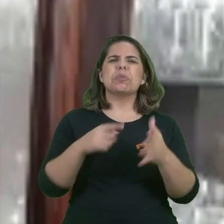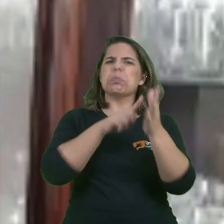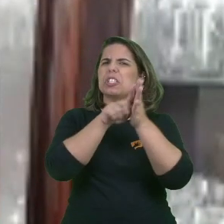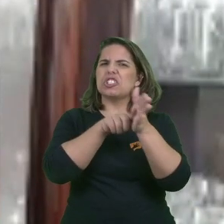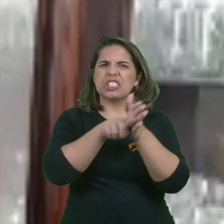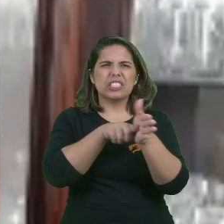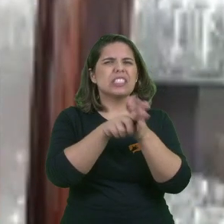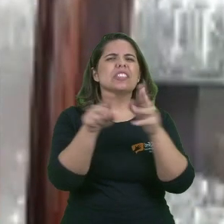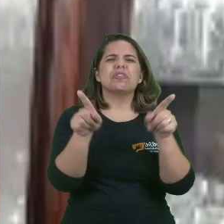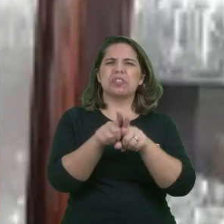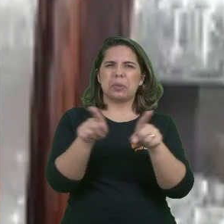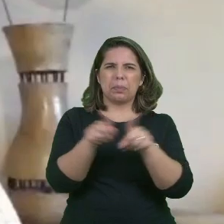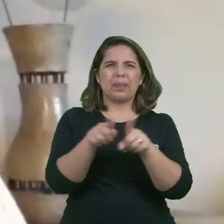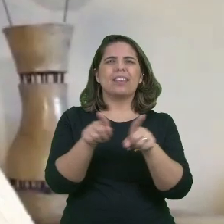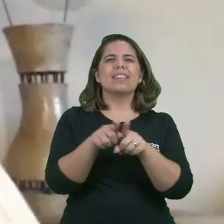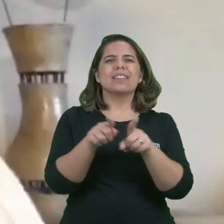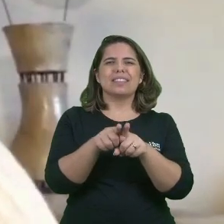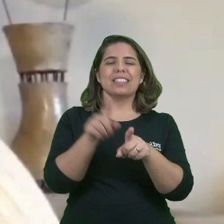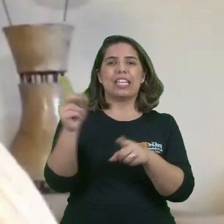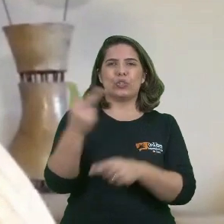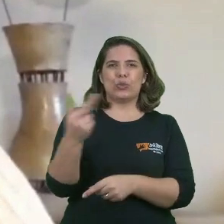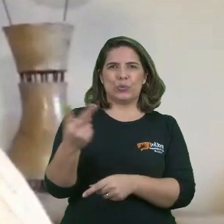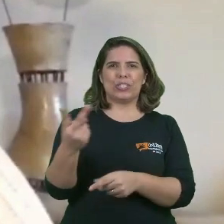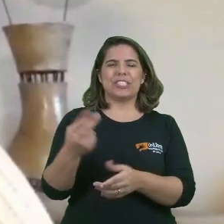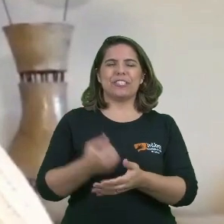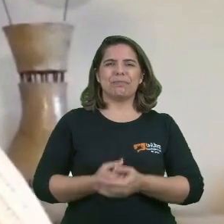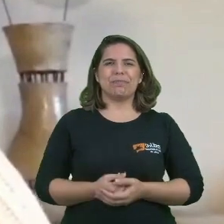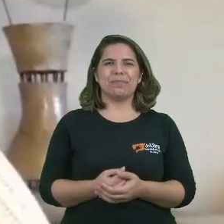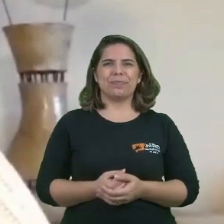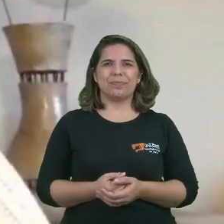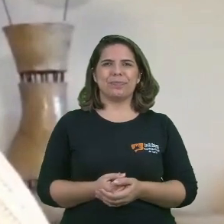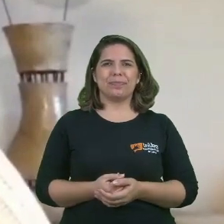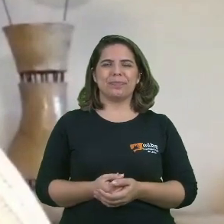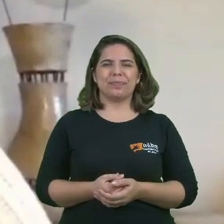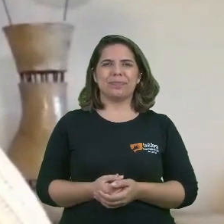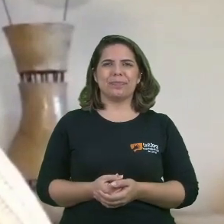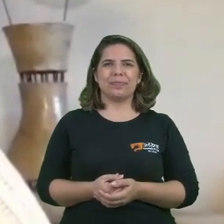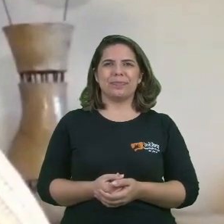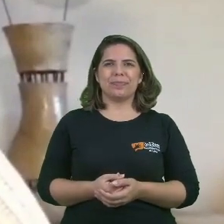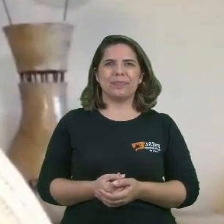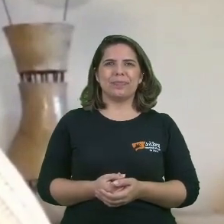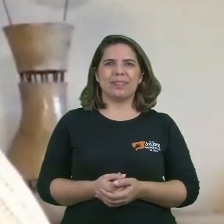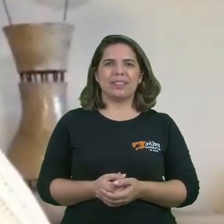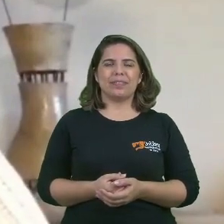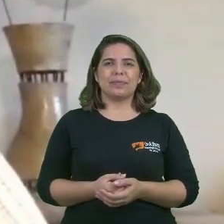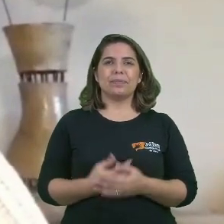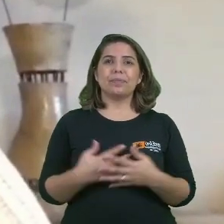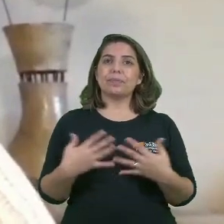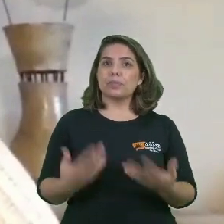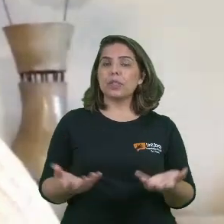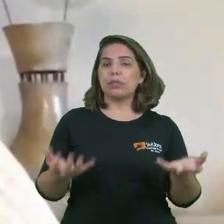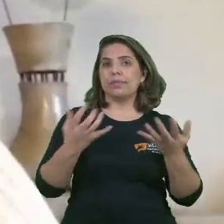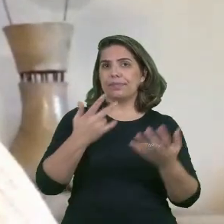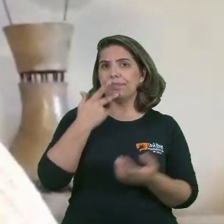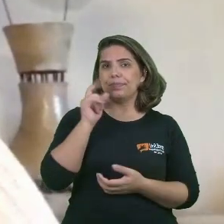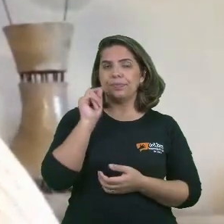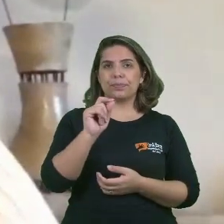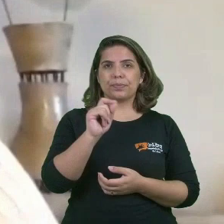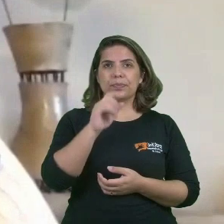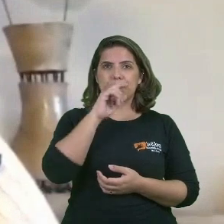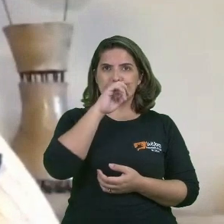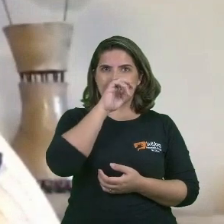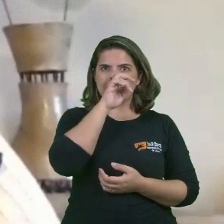pesquisas também as telas duas antes eu queria dizer